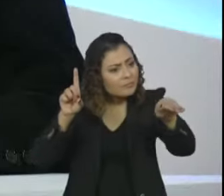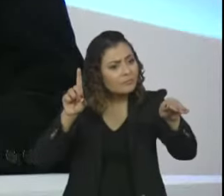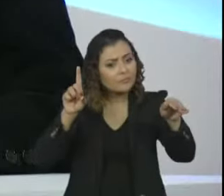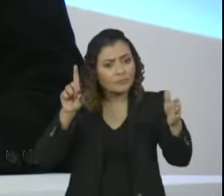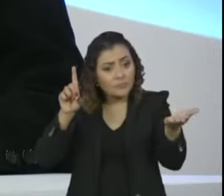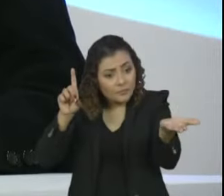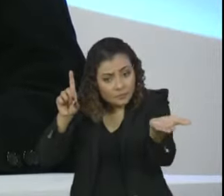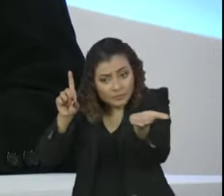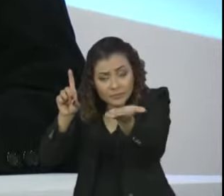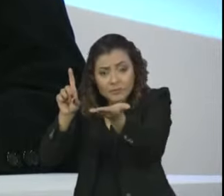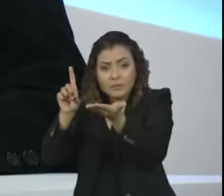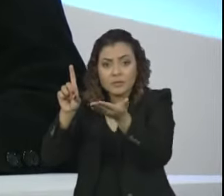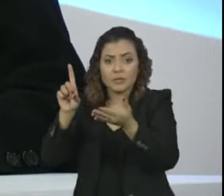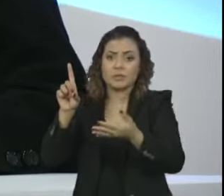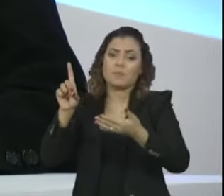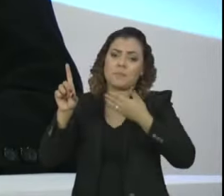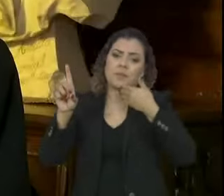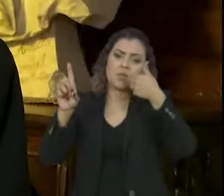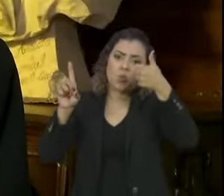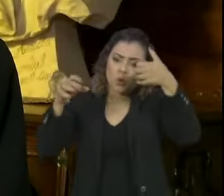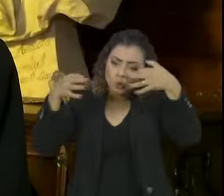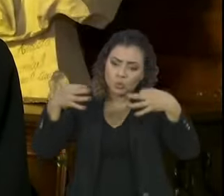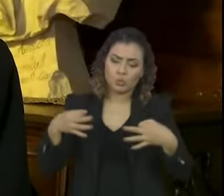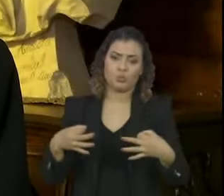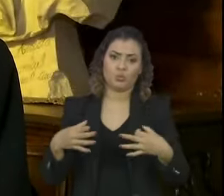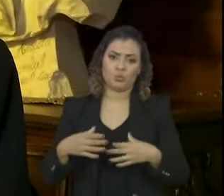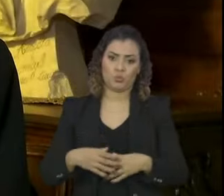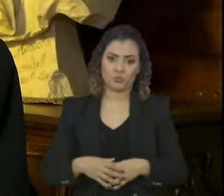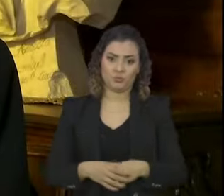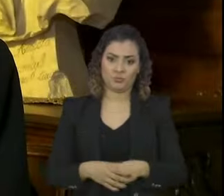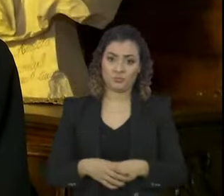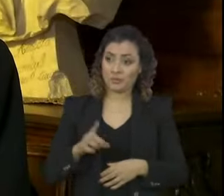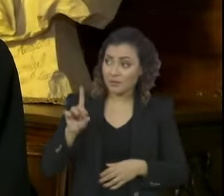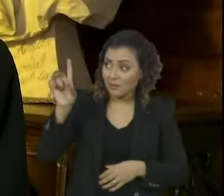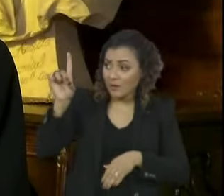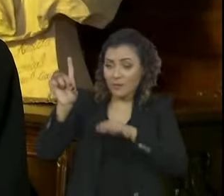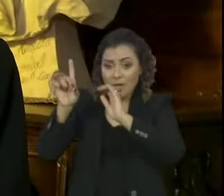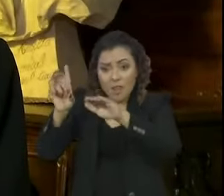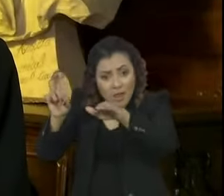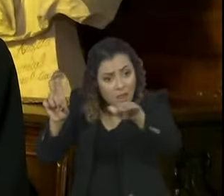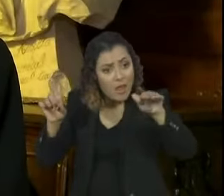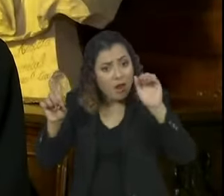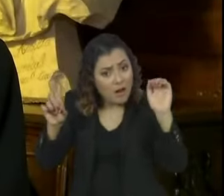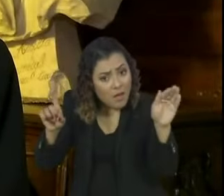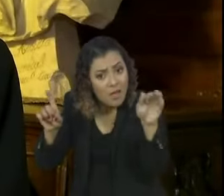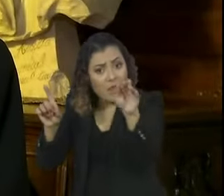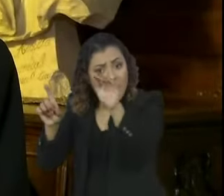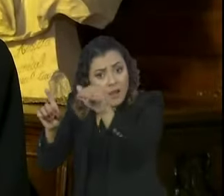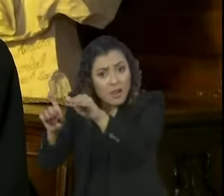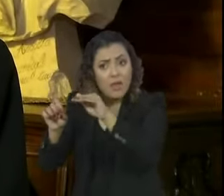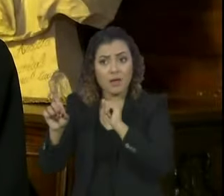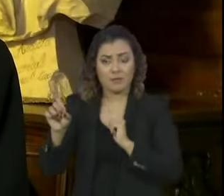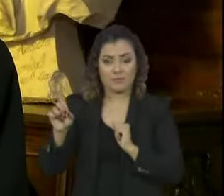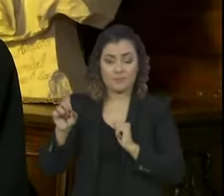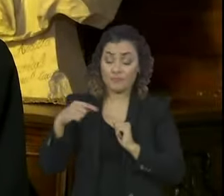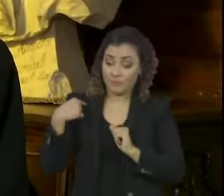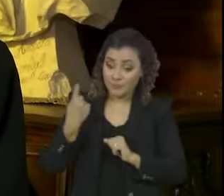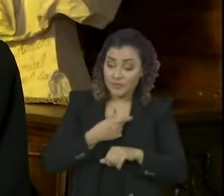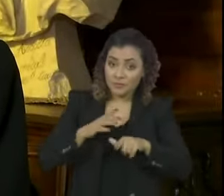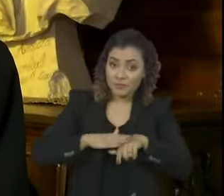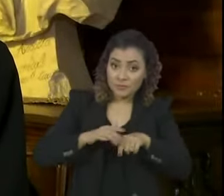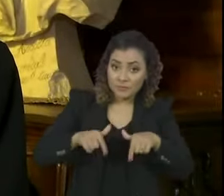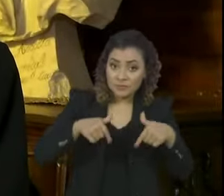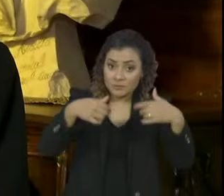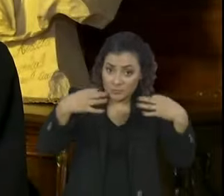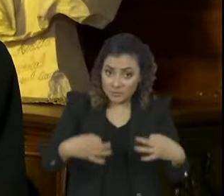justa a procurada as coisas melhores a talvez a gente também você colocar a final eu estou fazendo bem Todas As Coisas